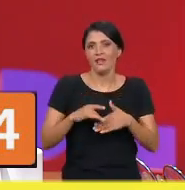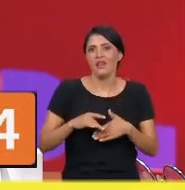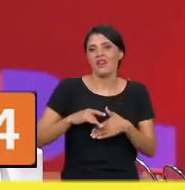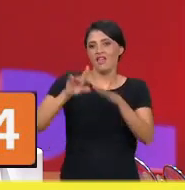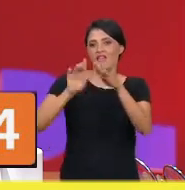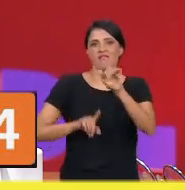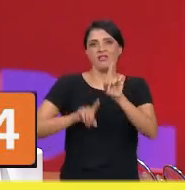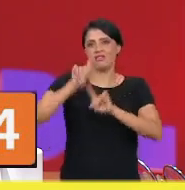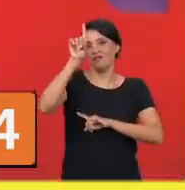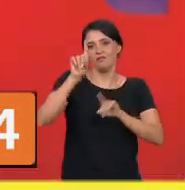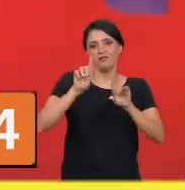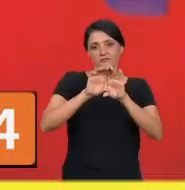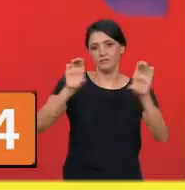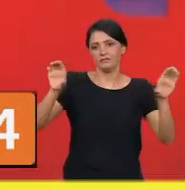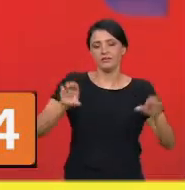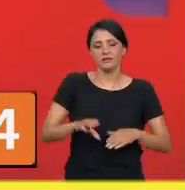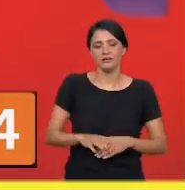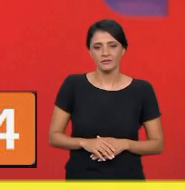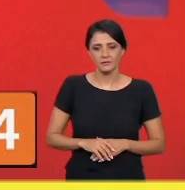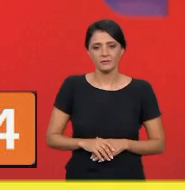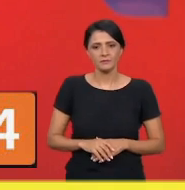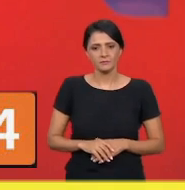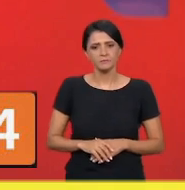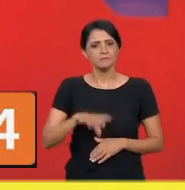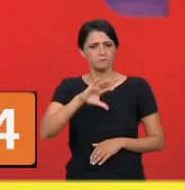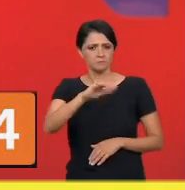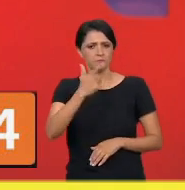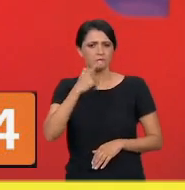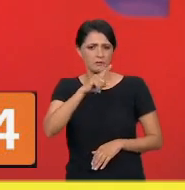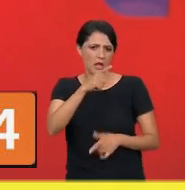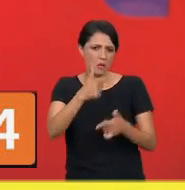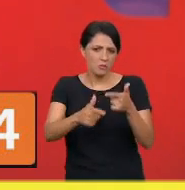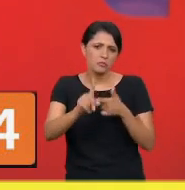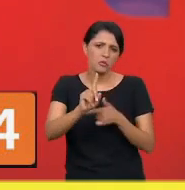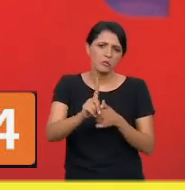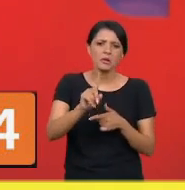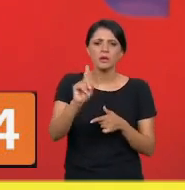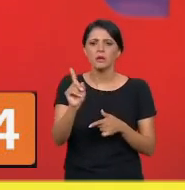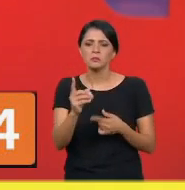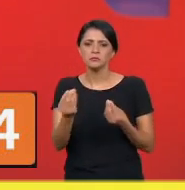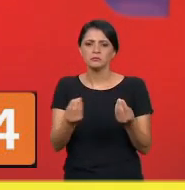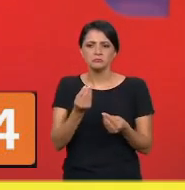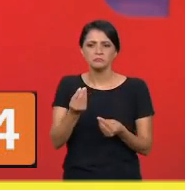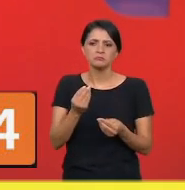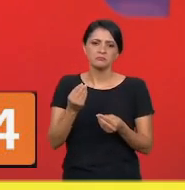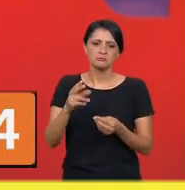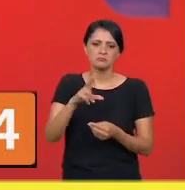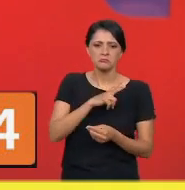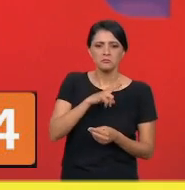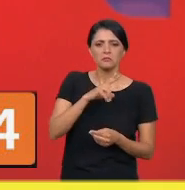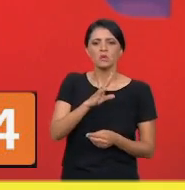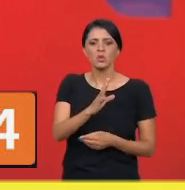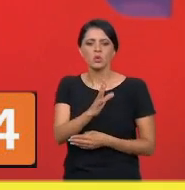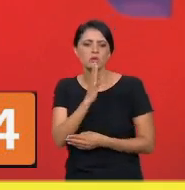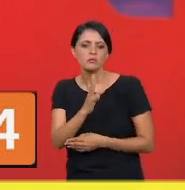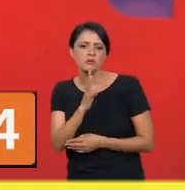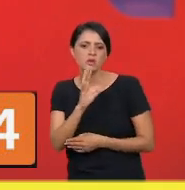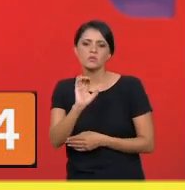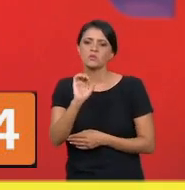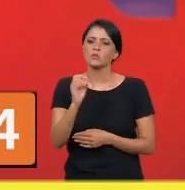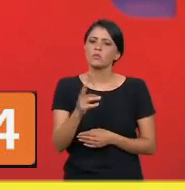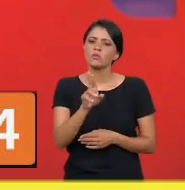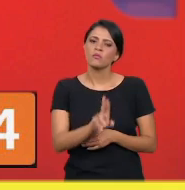naves para o espaço. Claro. Mas você acha que é um problema isso, de algum modo, uma certa privatização do conhecimento ou